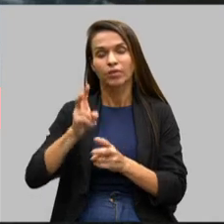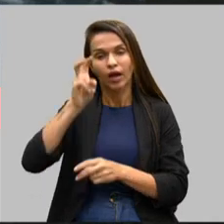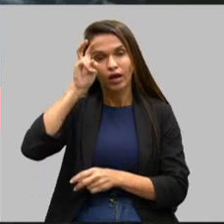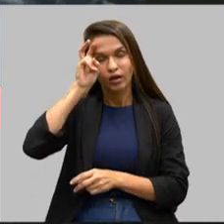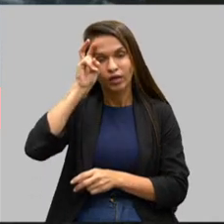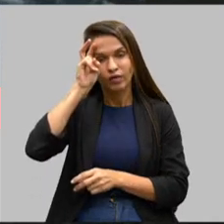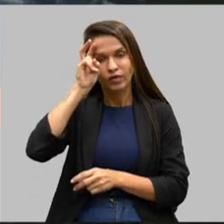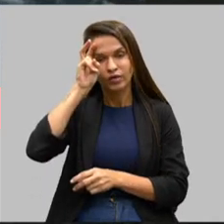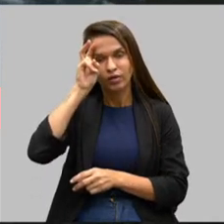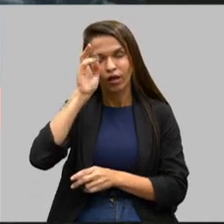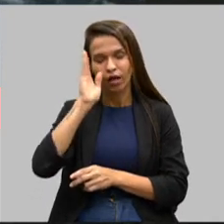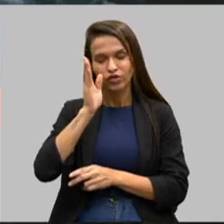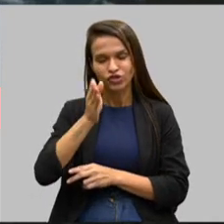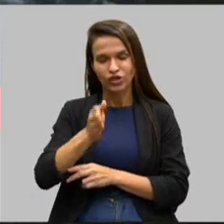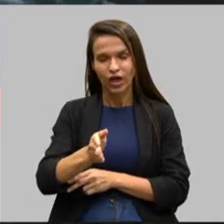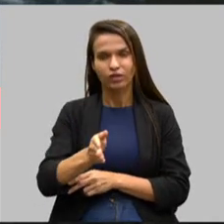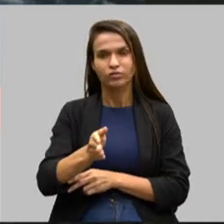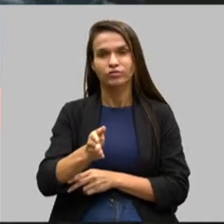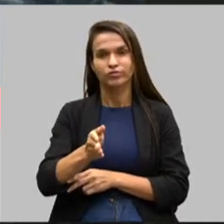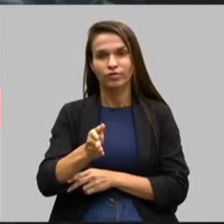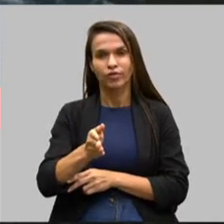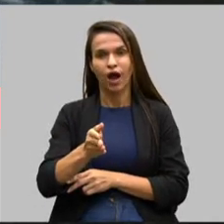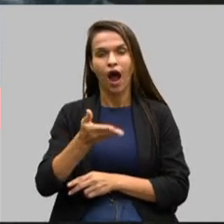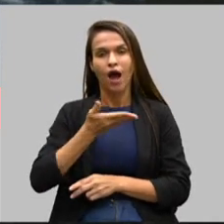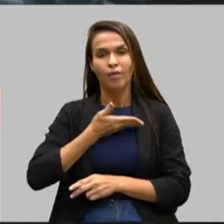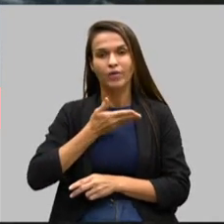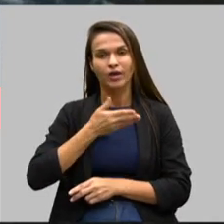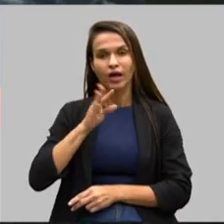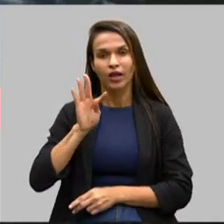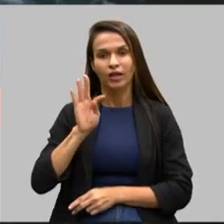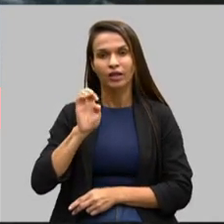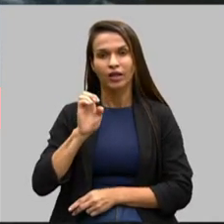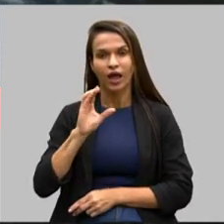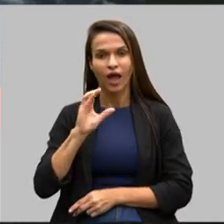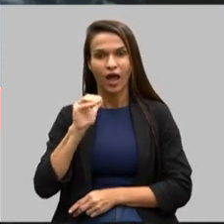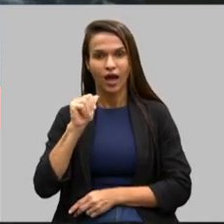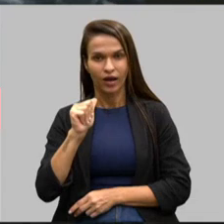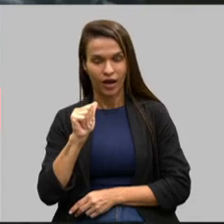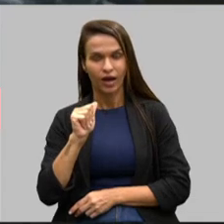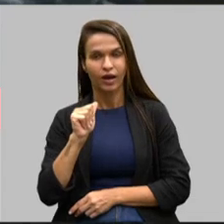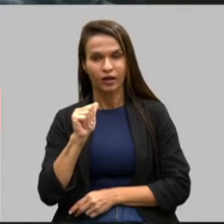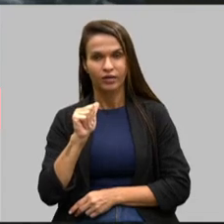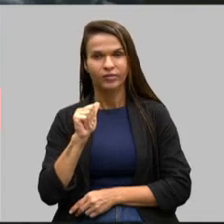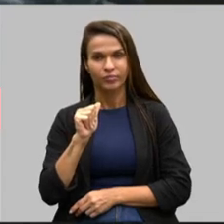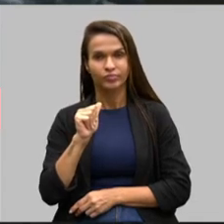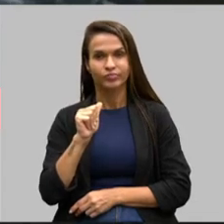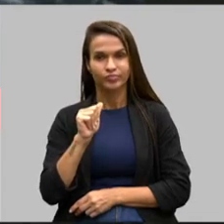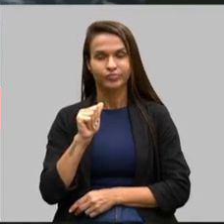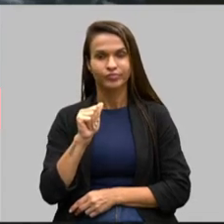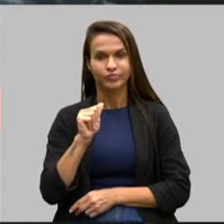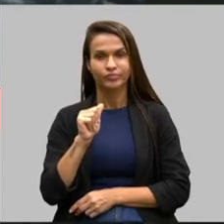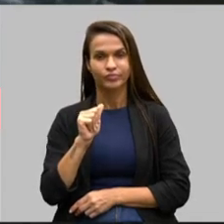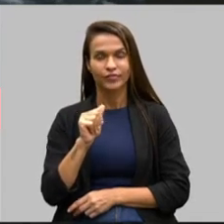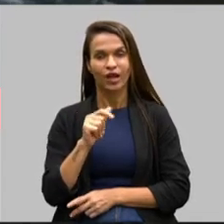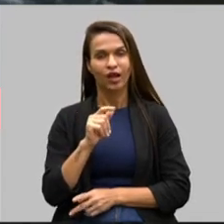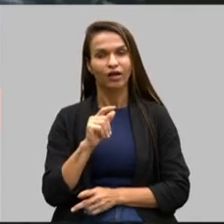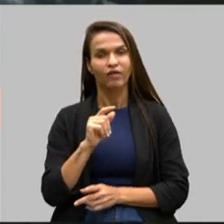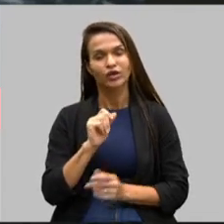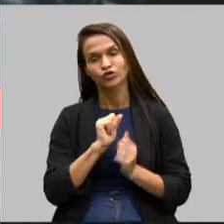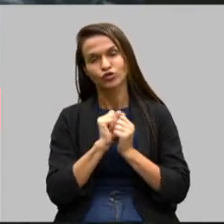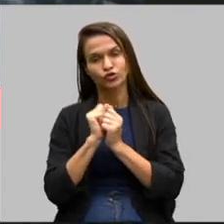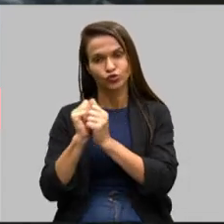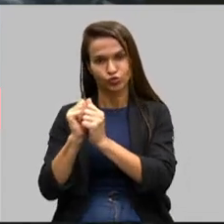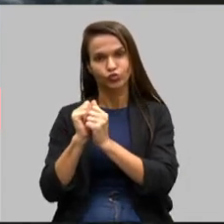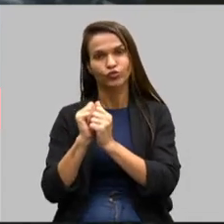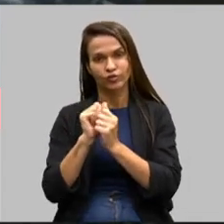a nossa companheira Teca, né? Chamaram Cléa aí, mas é Teca, deve estar indo também, veio de lá e